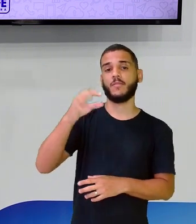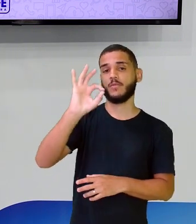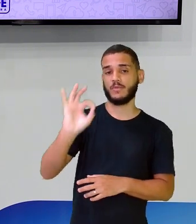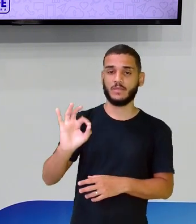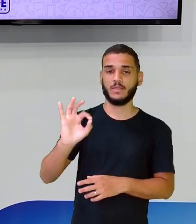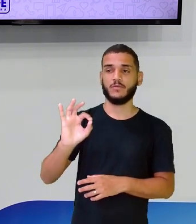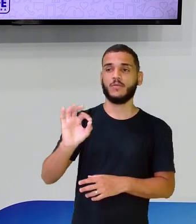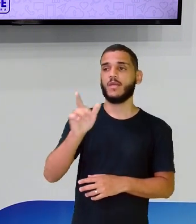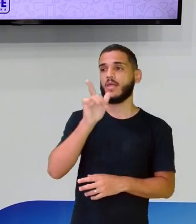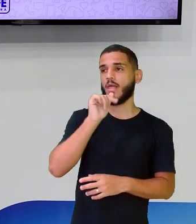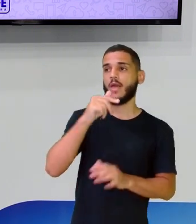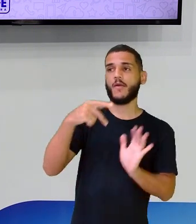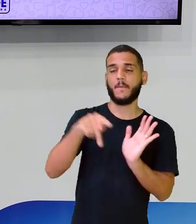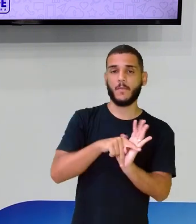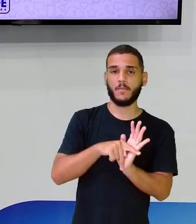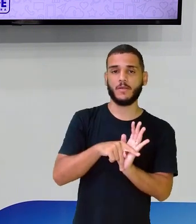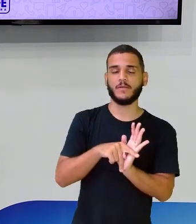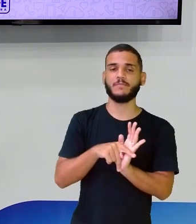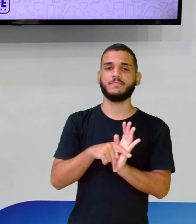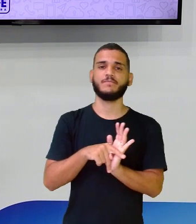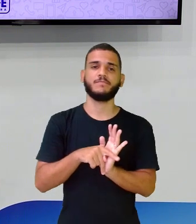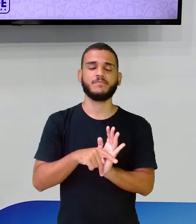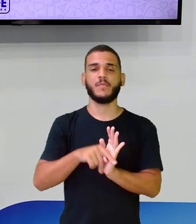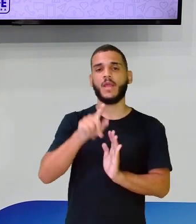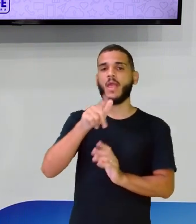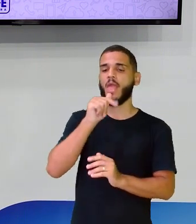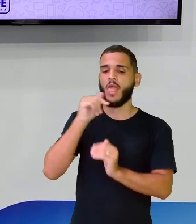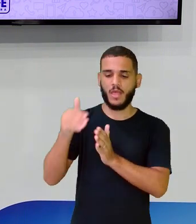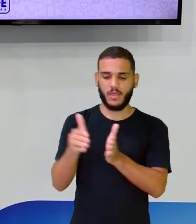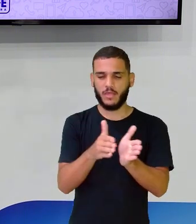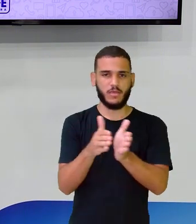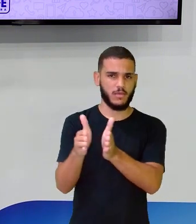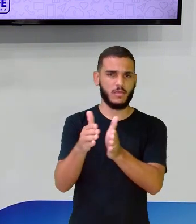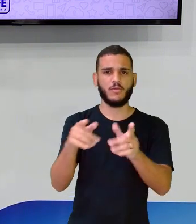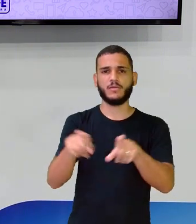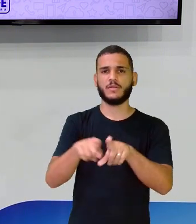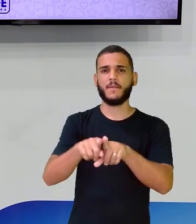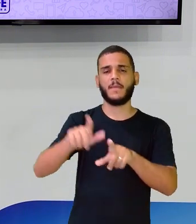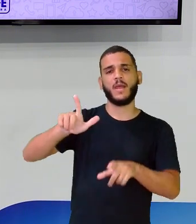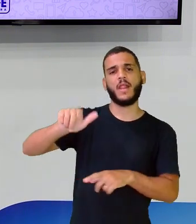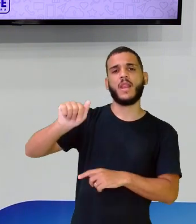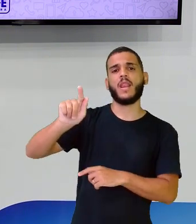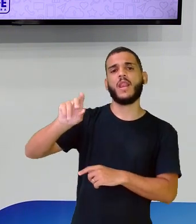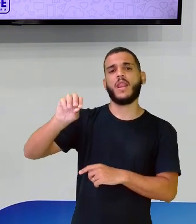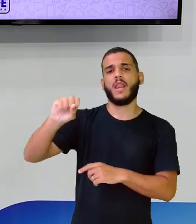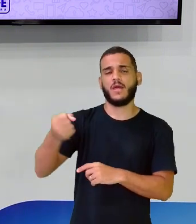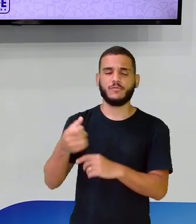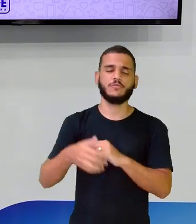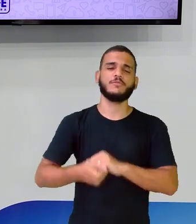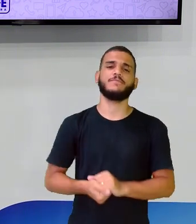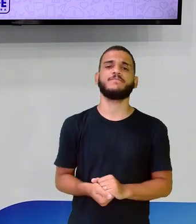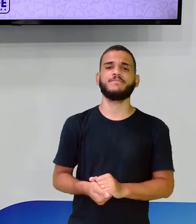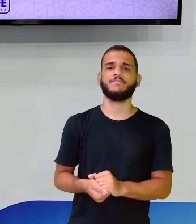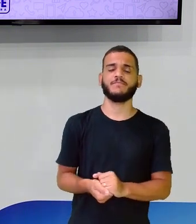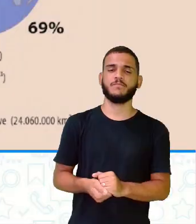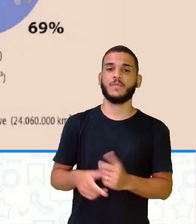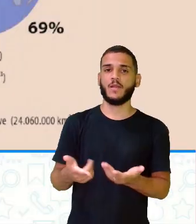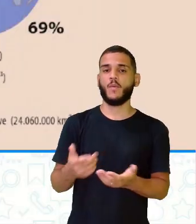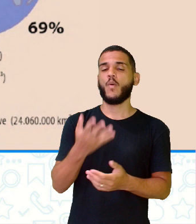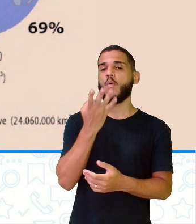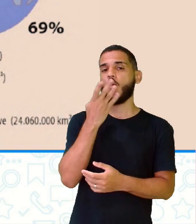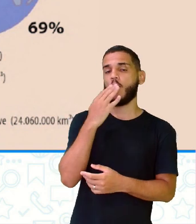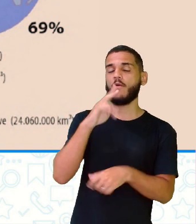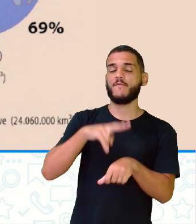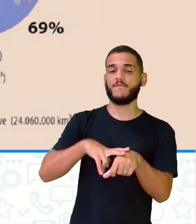0,3% dessa água doce está em rios e lagos. É porque aqui está bem pequenininho, então eu vou lendo para vocês. Nessa parte